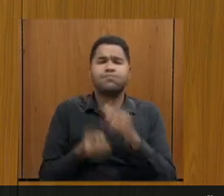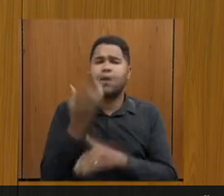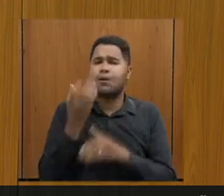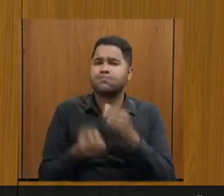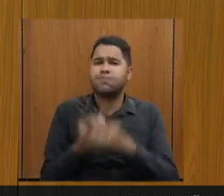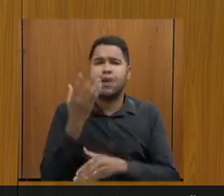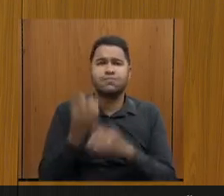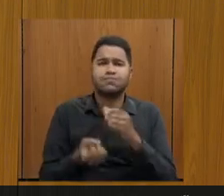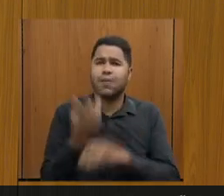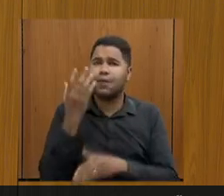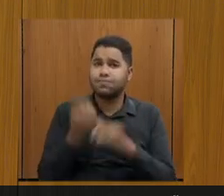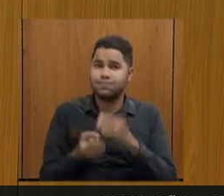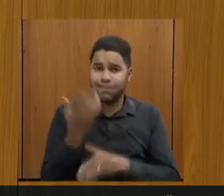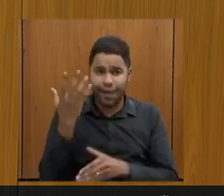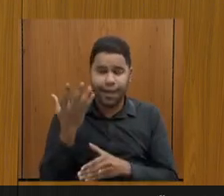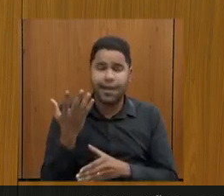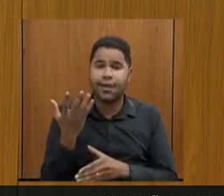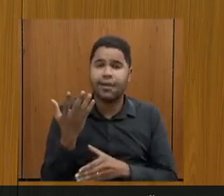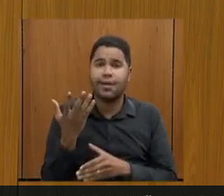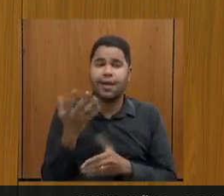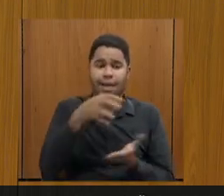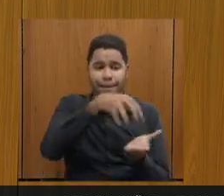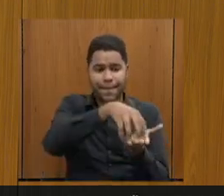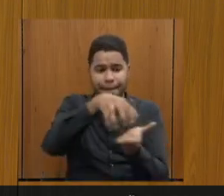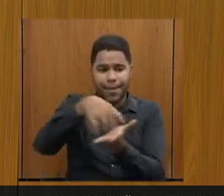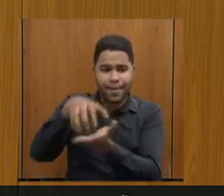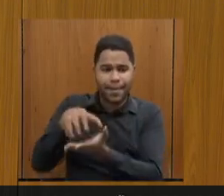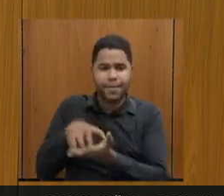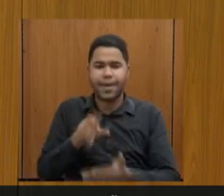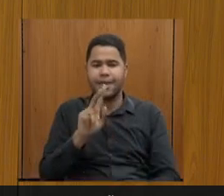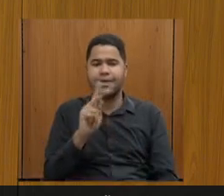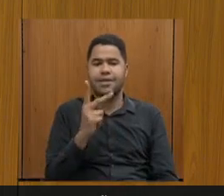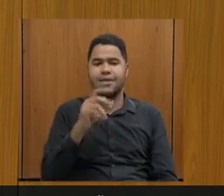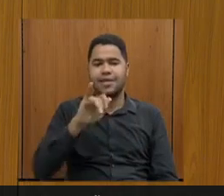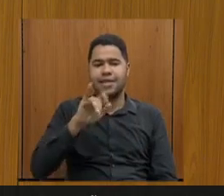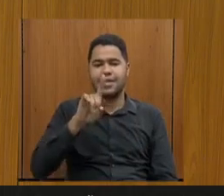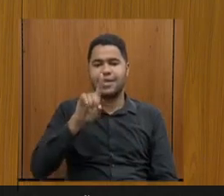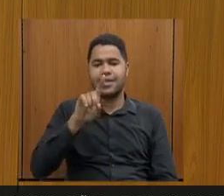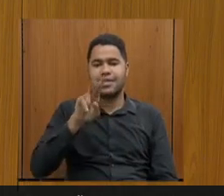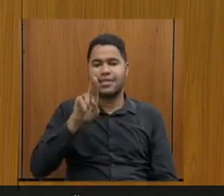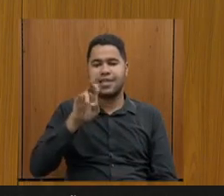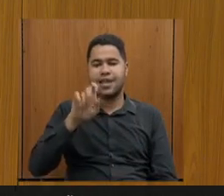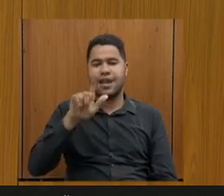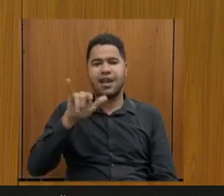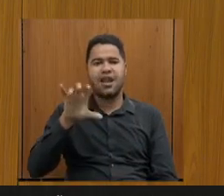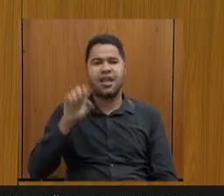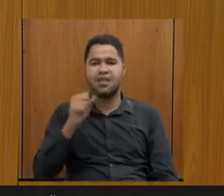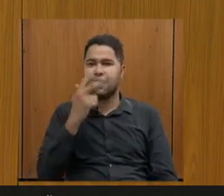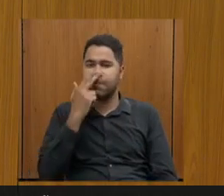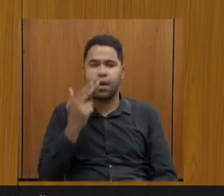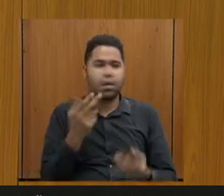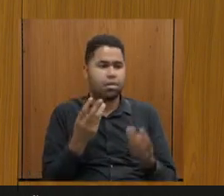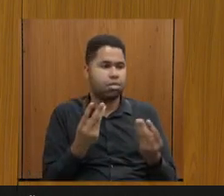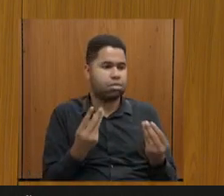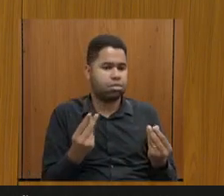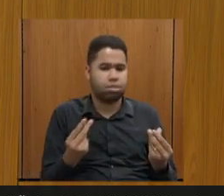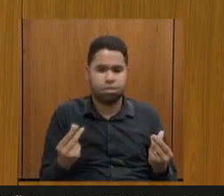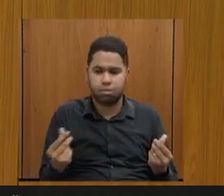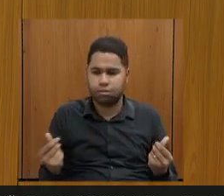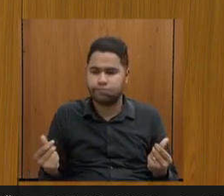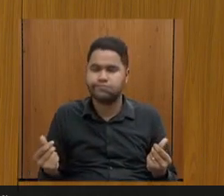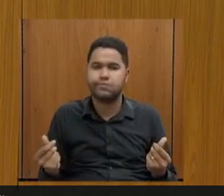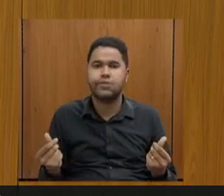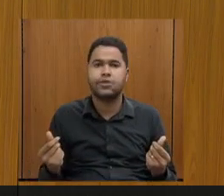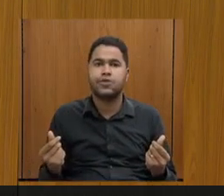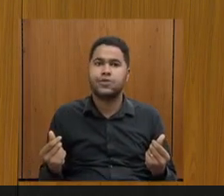é as hidrelétricas e foi-se perdendo ao longo desse tempo né